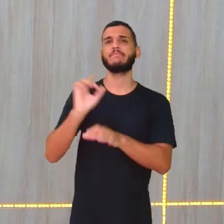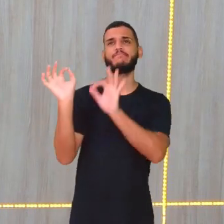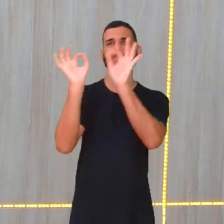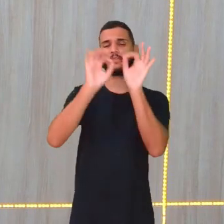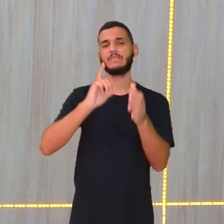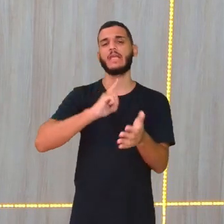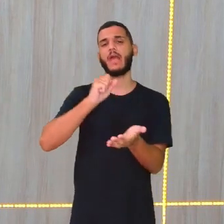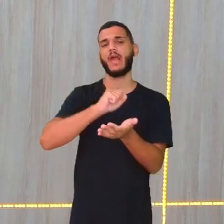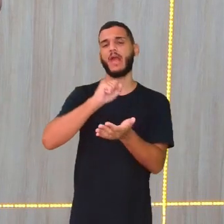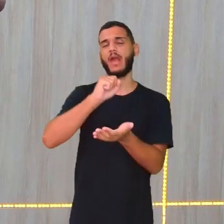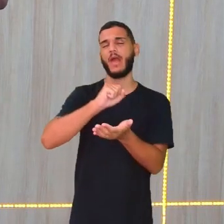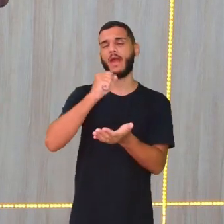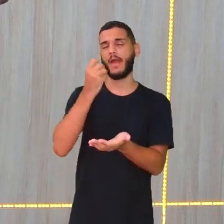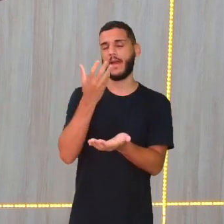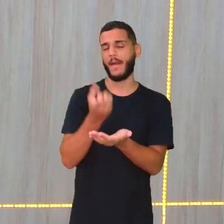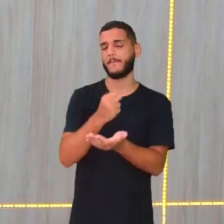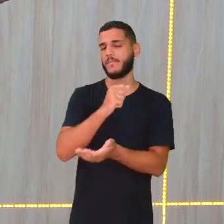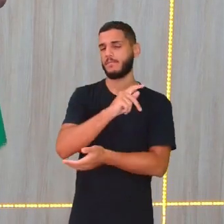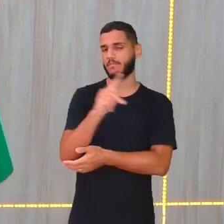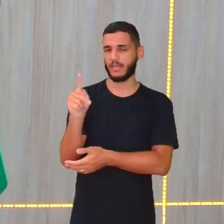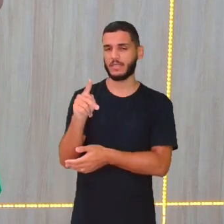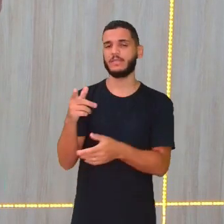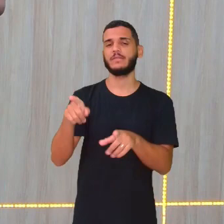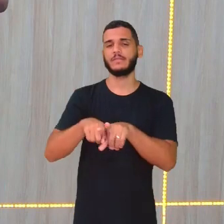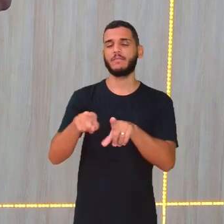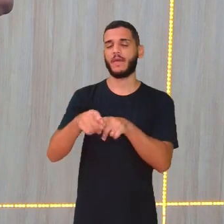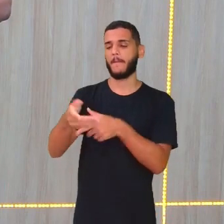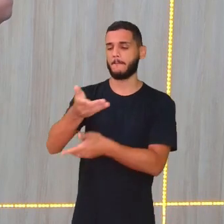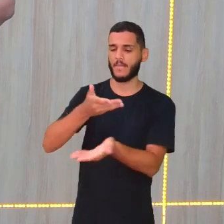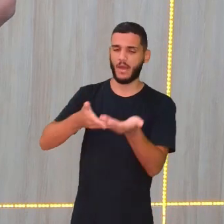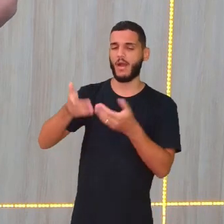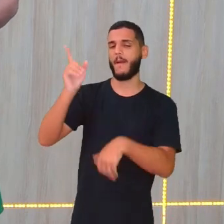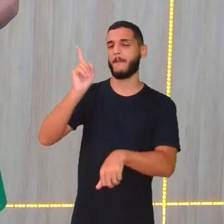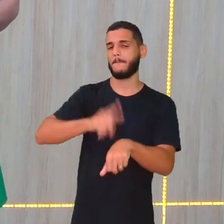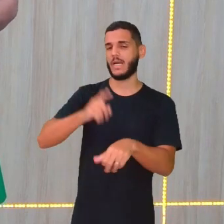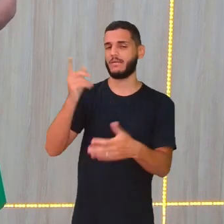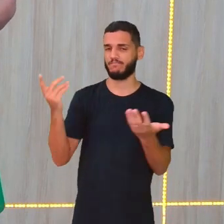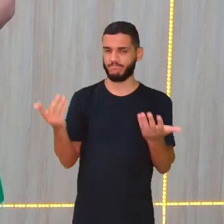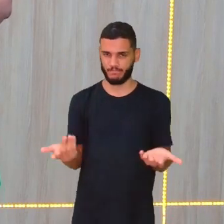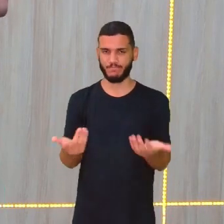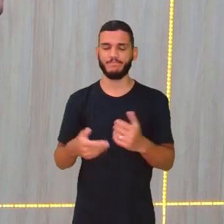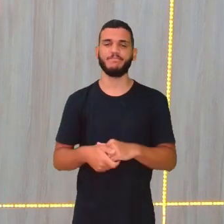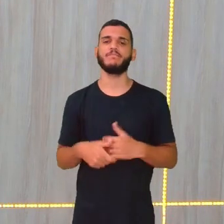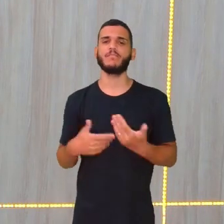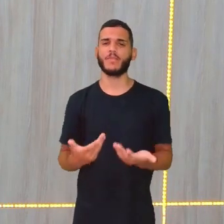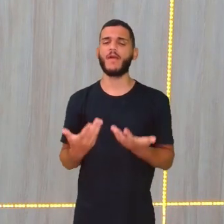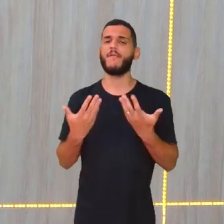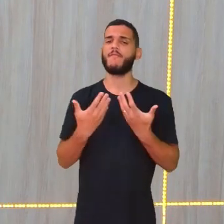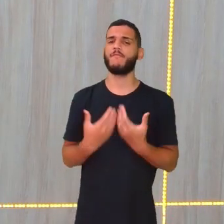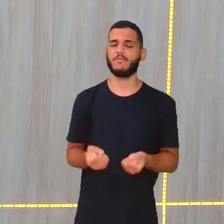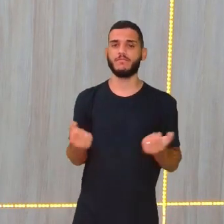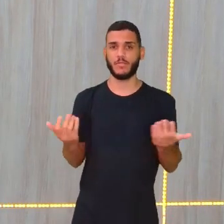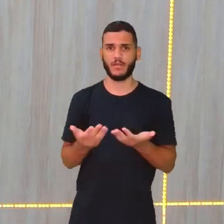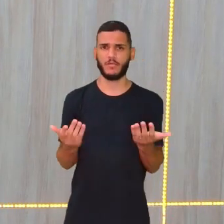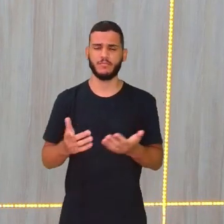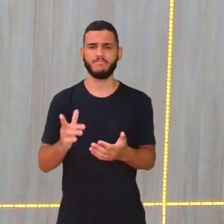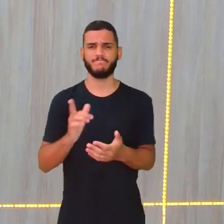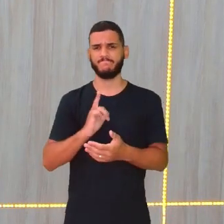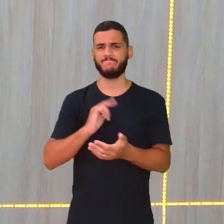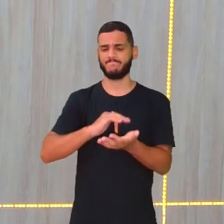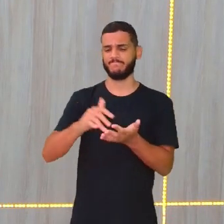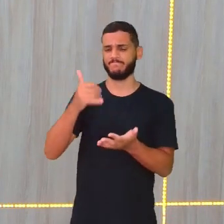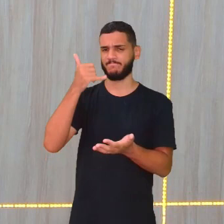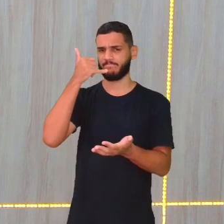aí no aplicativo e vai conversar com a nossa aula em tempo real, não é isso? Então vamos lá, coloca aí o